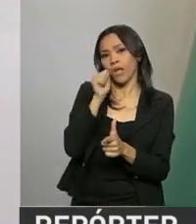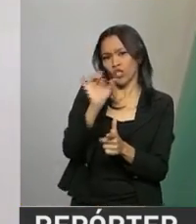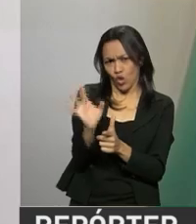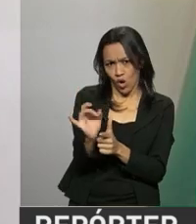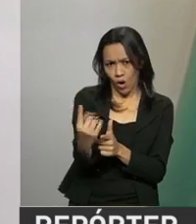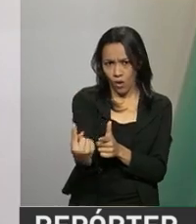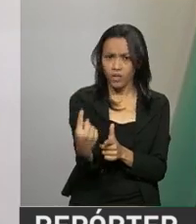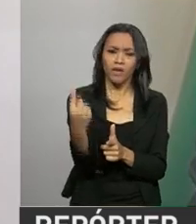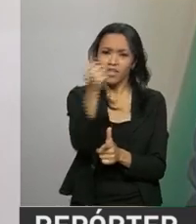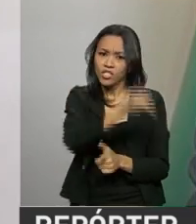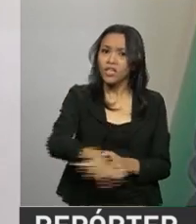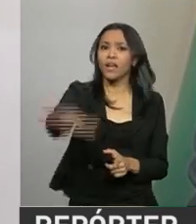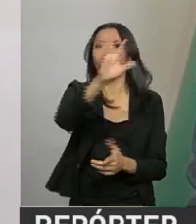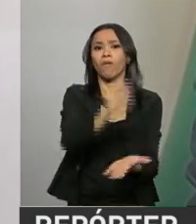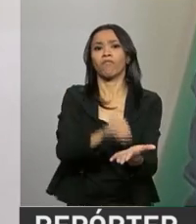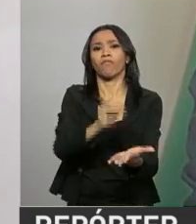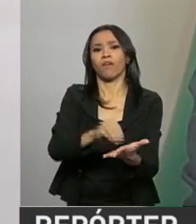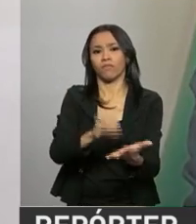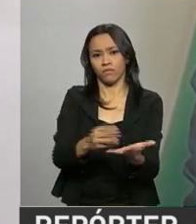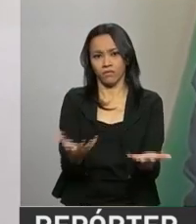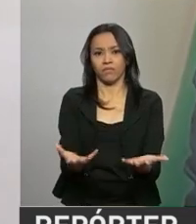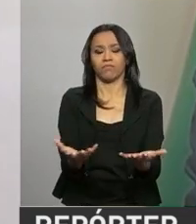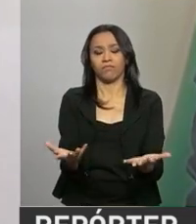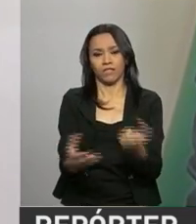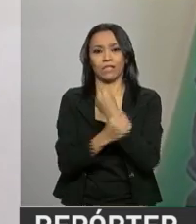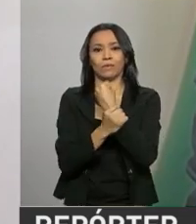geral, não é? Então, eu peço licença aos senhores,